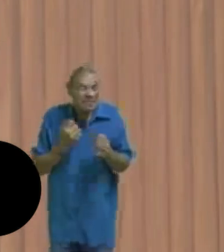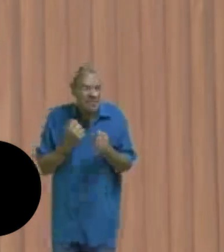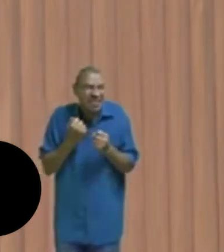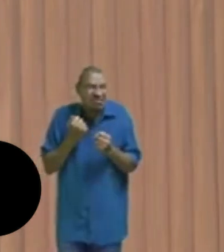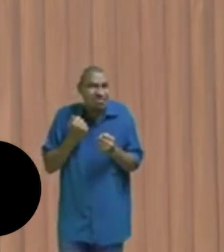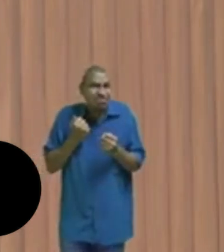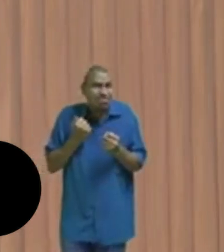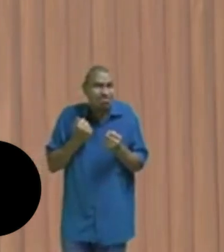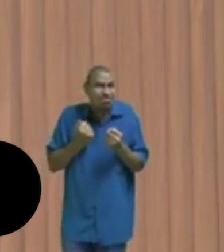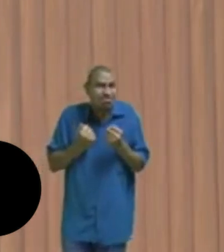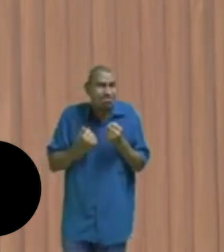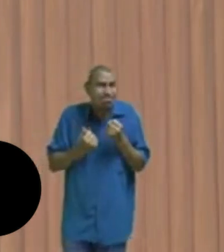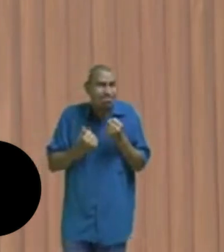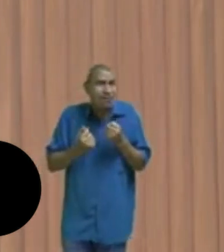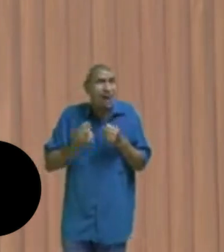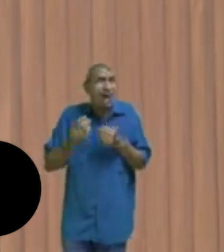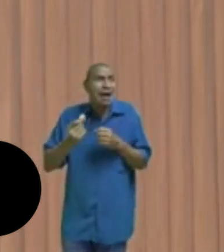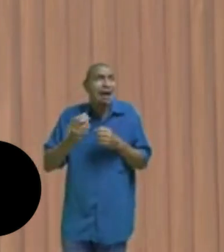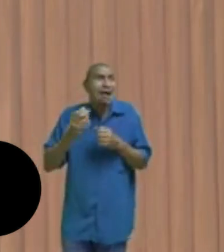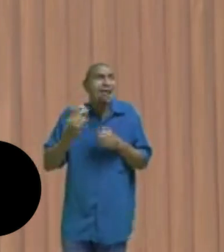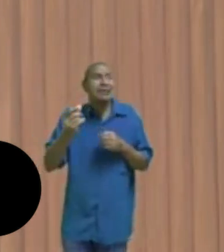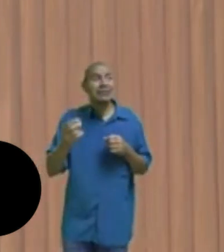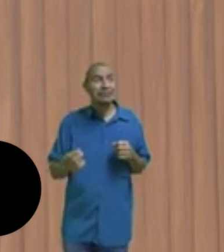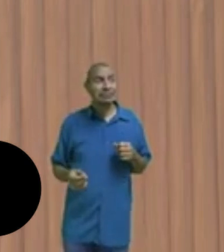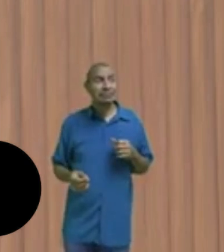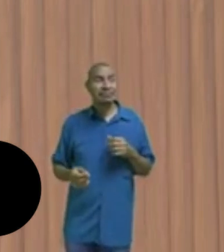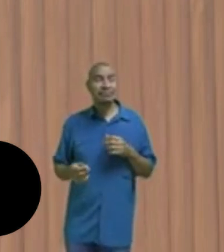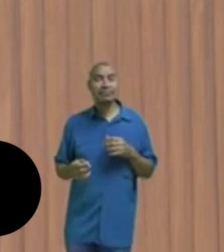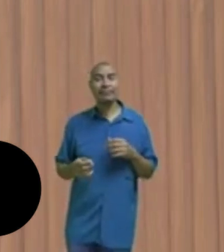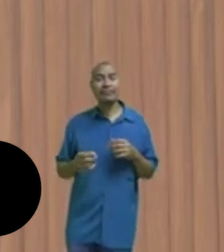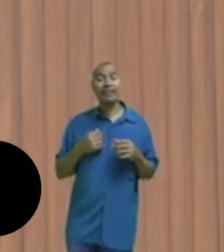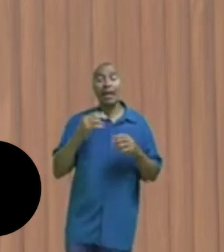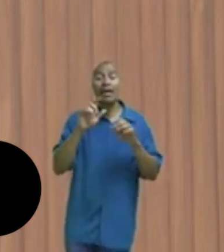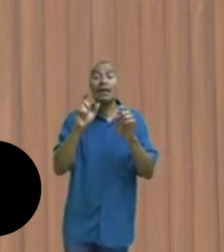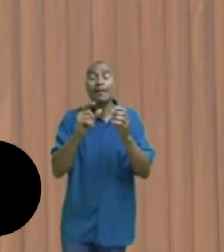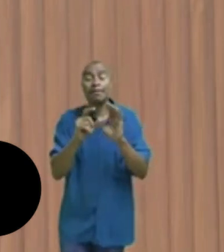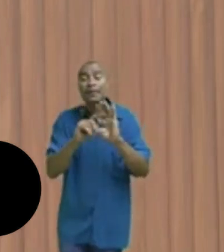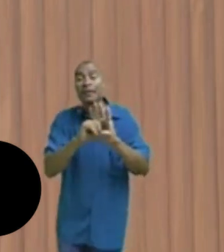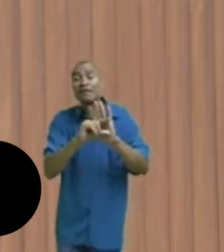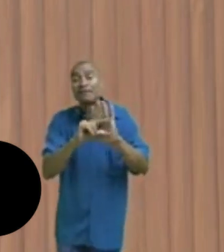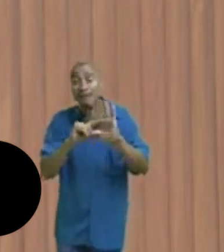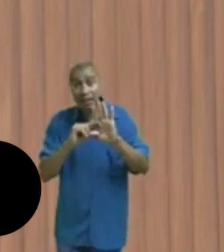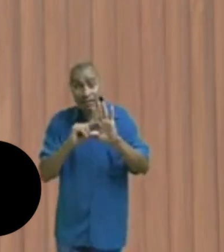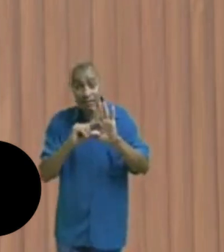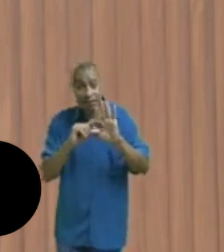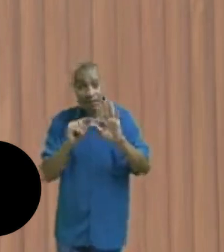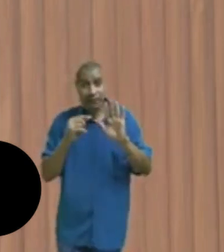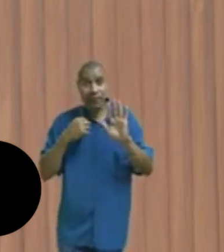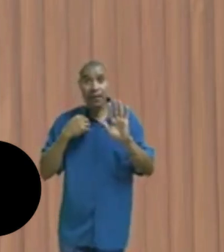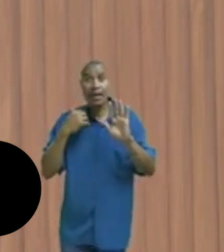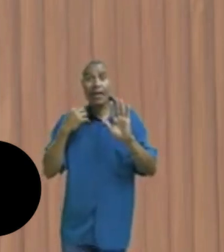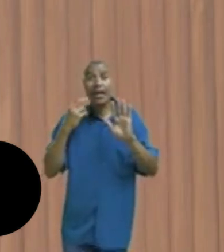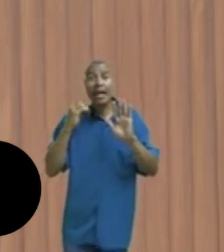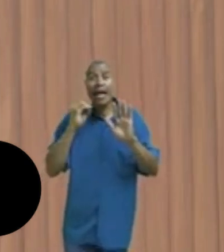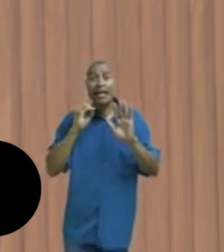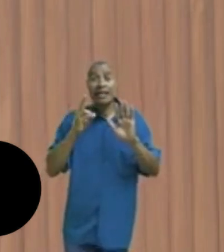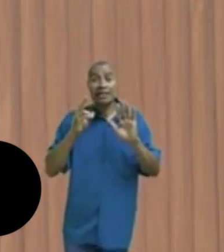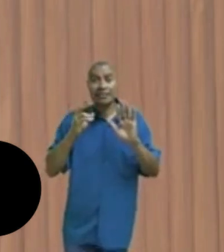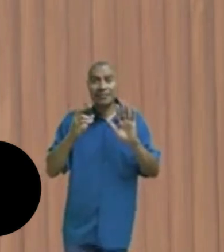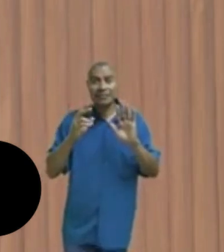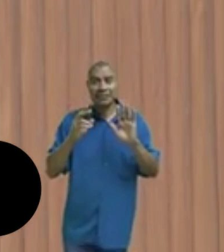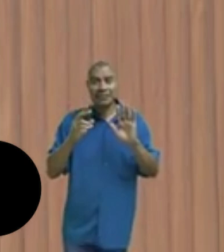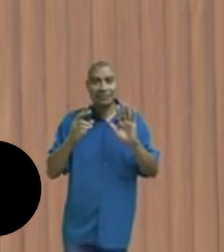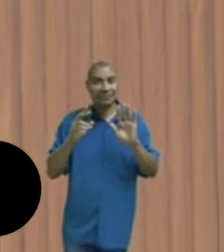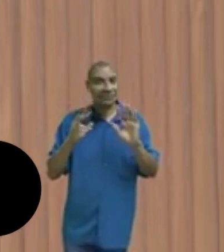A maré de azar, cara, olha, igual aquele versículo bíblico, não tem? Quanto mais eu rezo, mais assombração